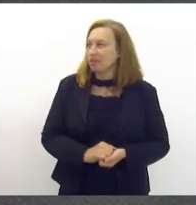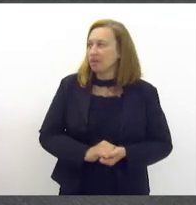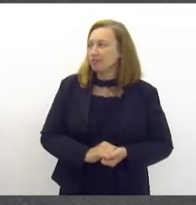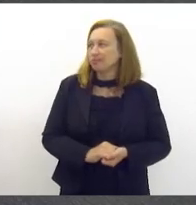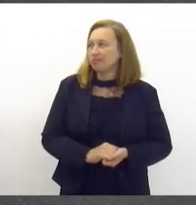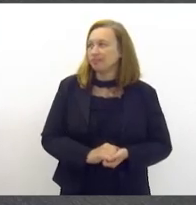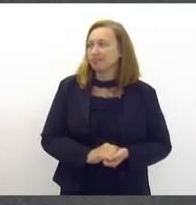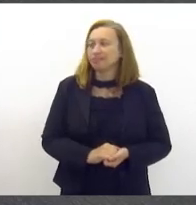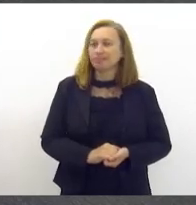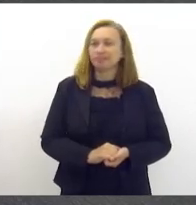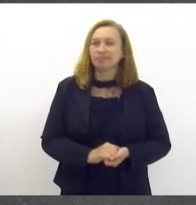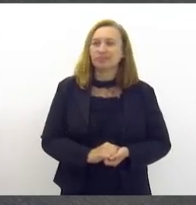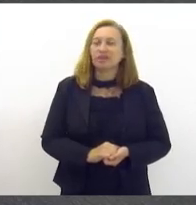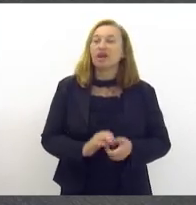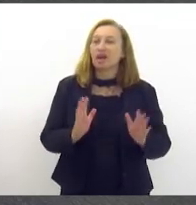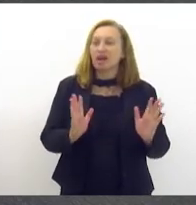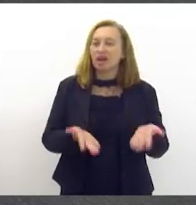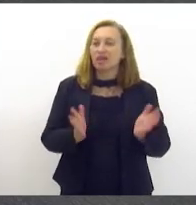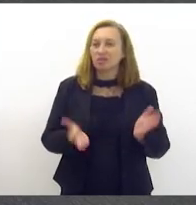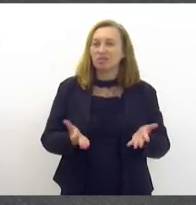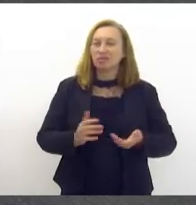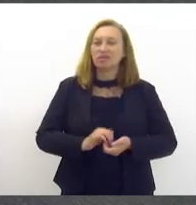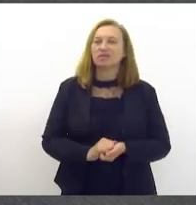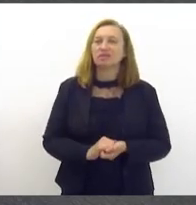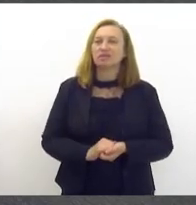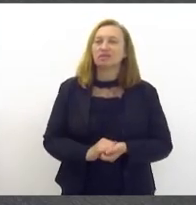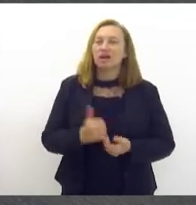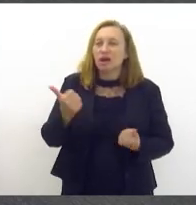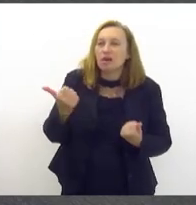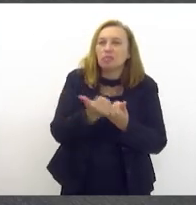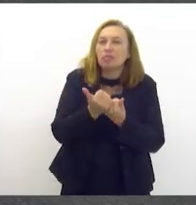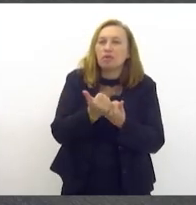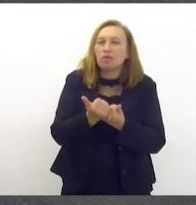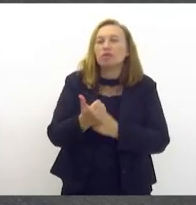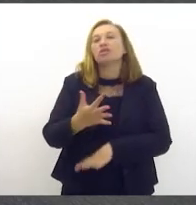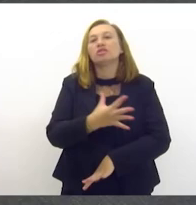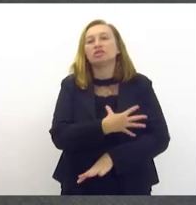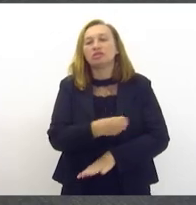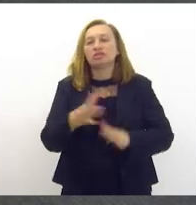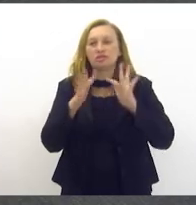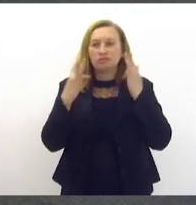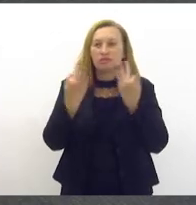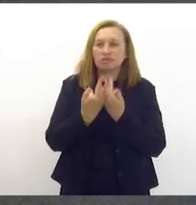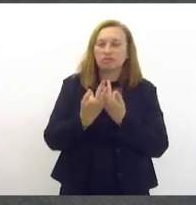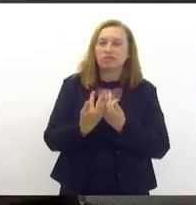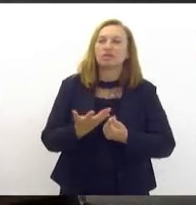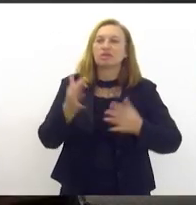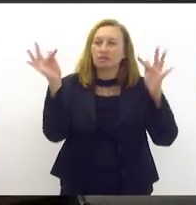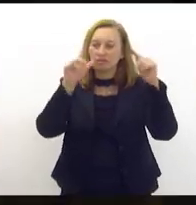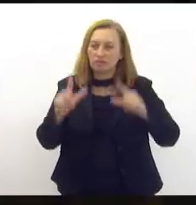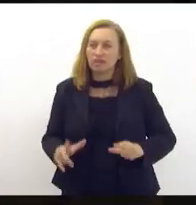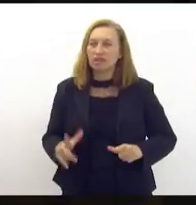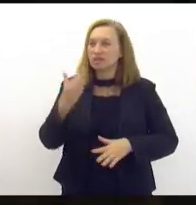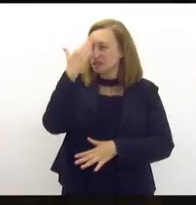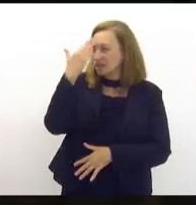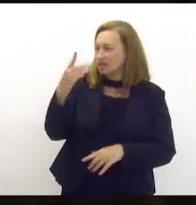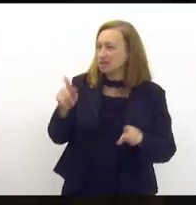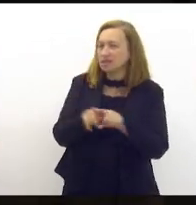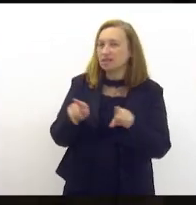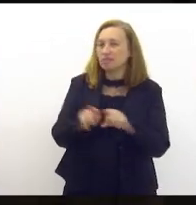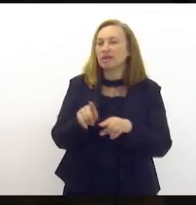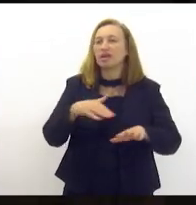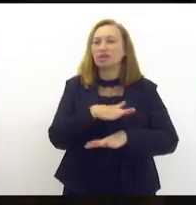que resolver. E a Coronel Patrícia estava lá me dando um apoio a meus filhos, a minha família. Fico muito feliz, agradeço também a todos